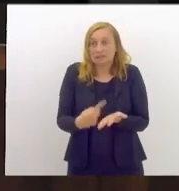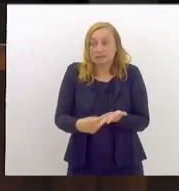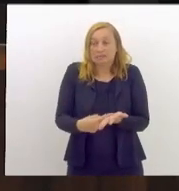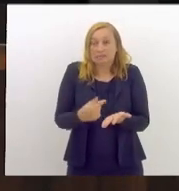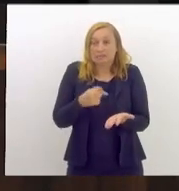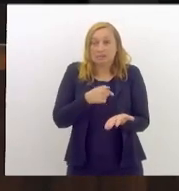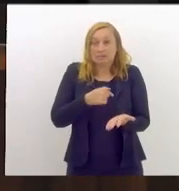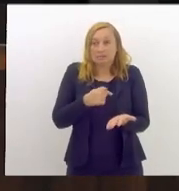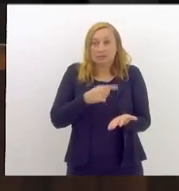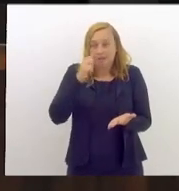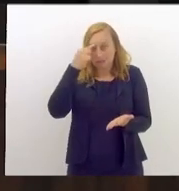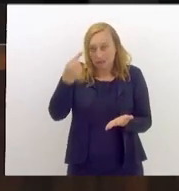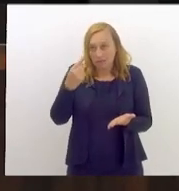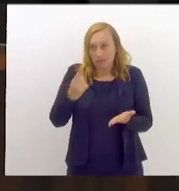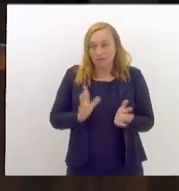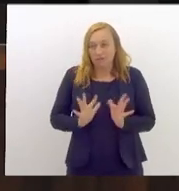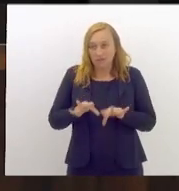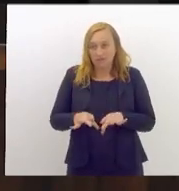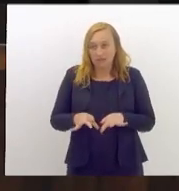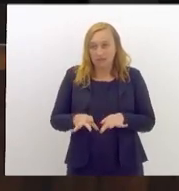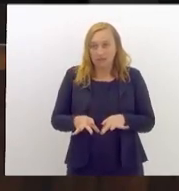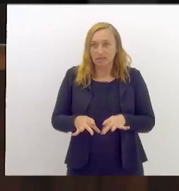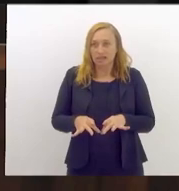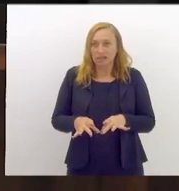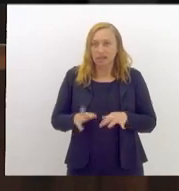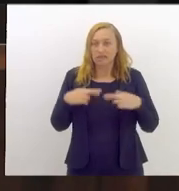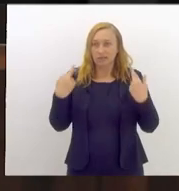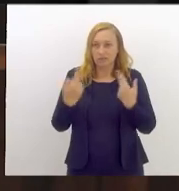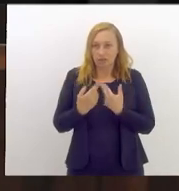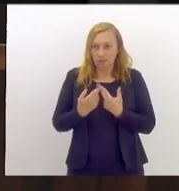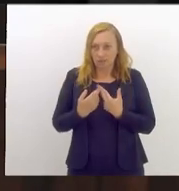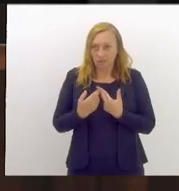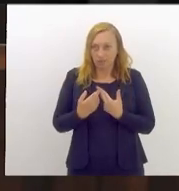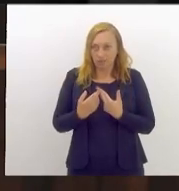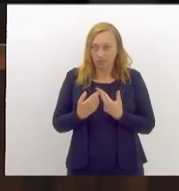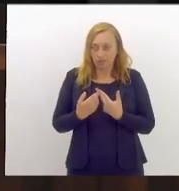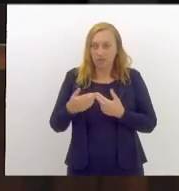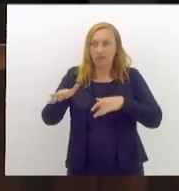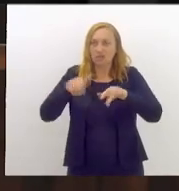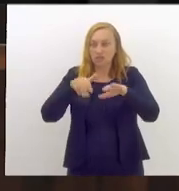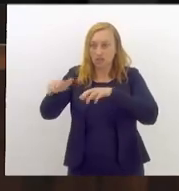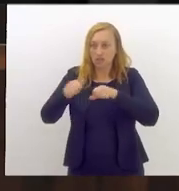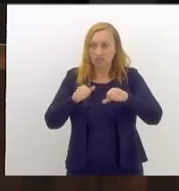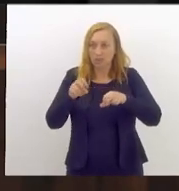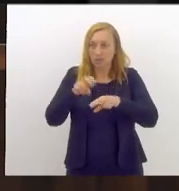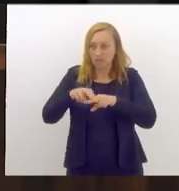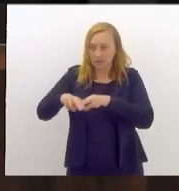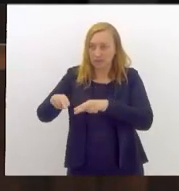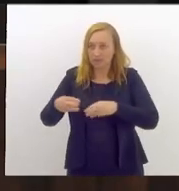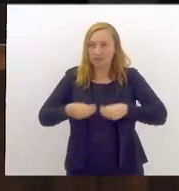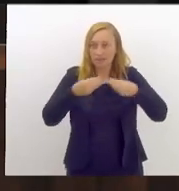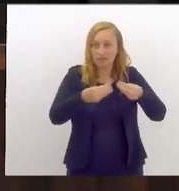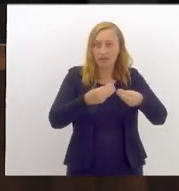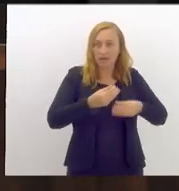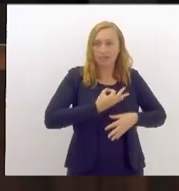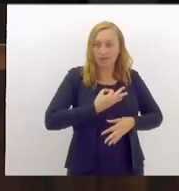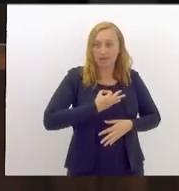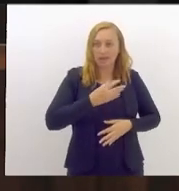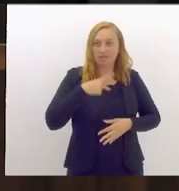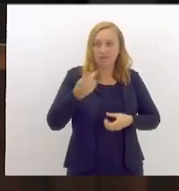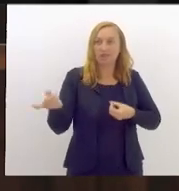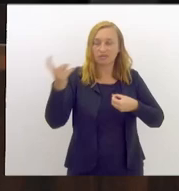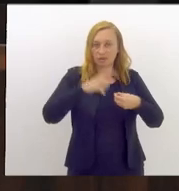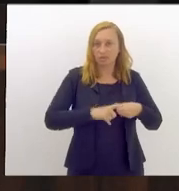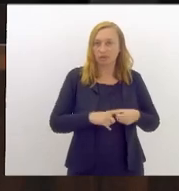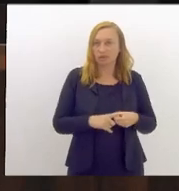a ideia a gente suspende essa sessão a gente chama mesa a gente entrega a medalha fala aqui e a gente